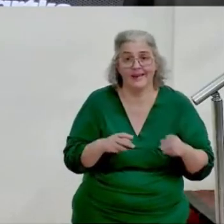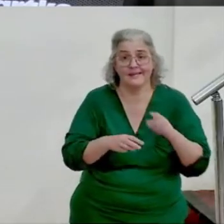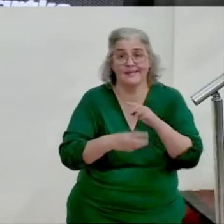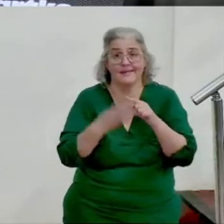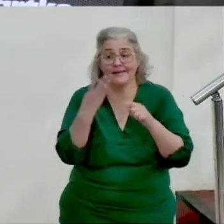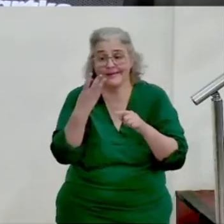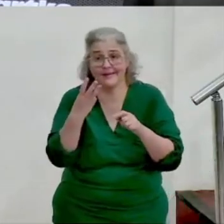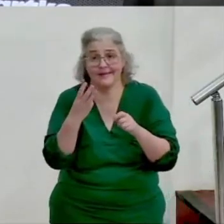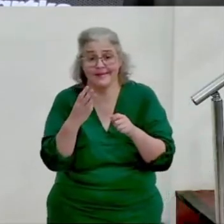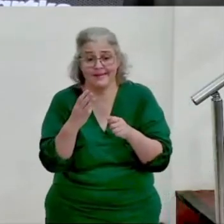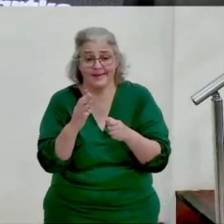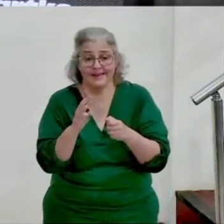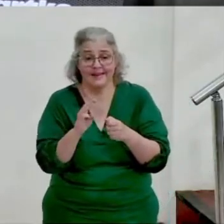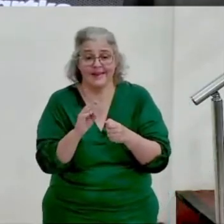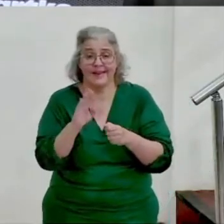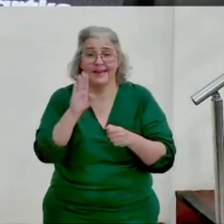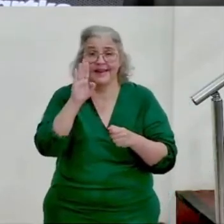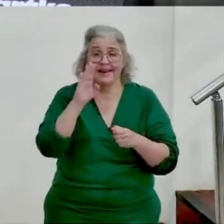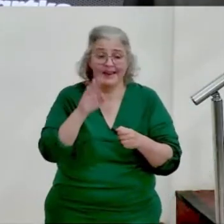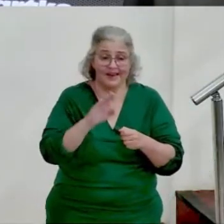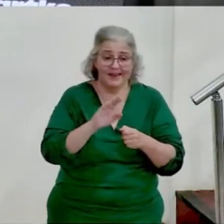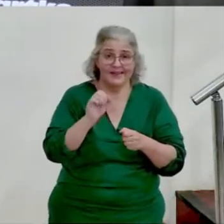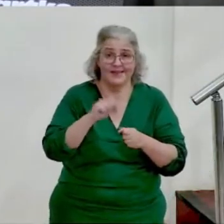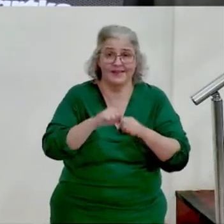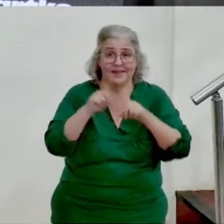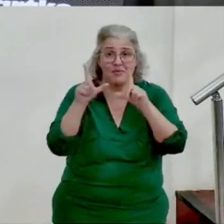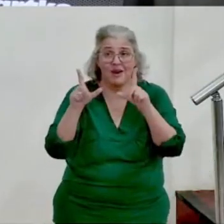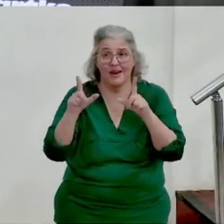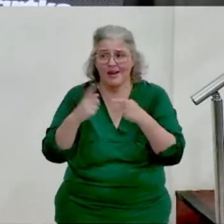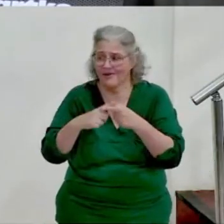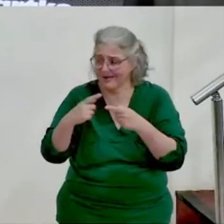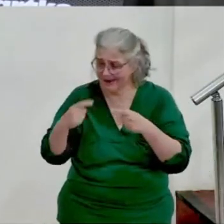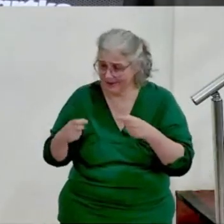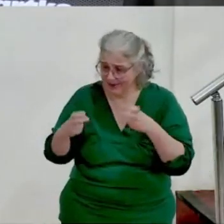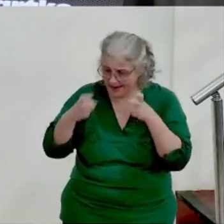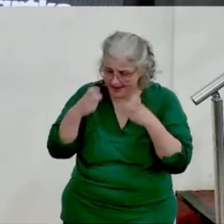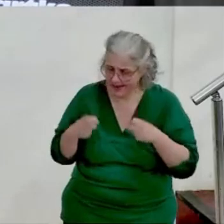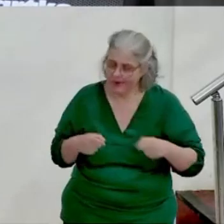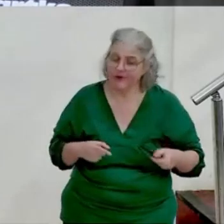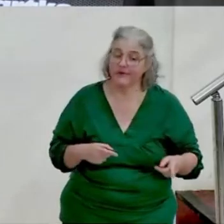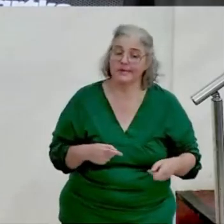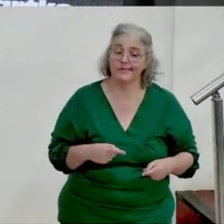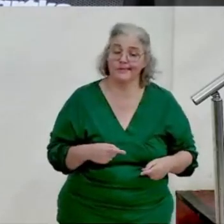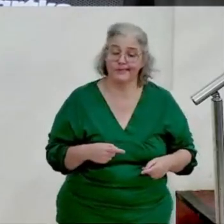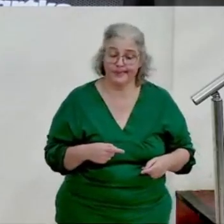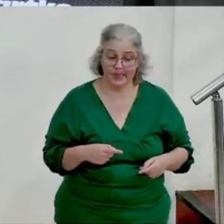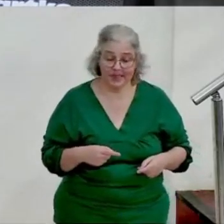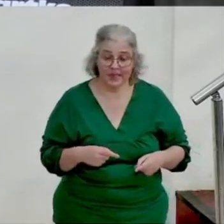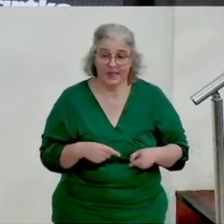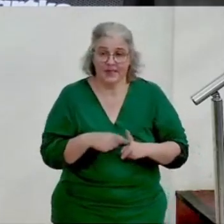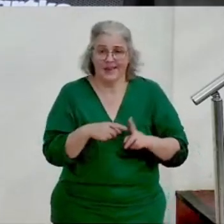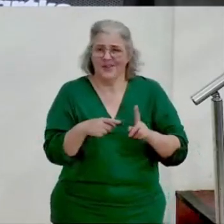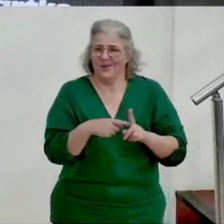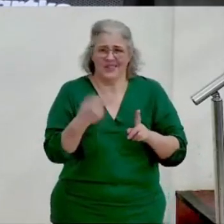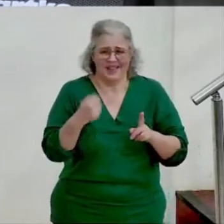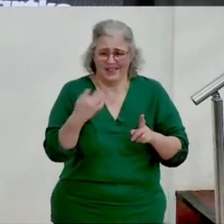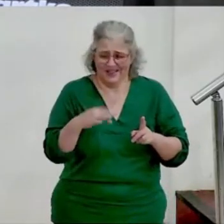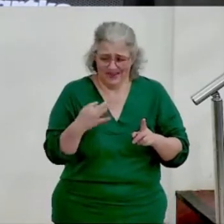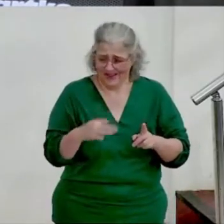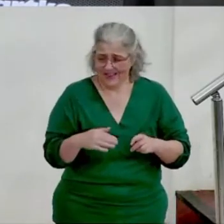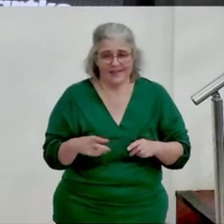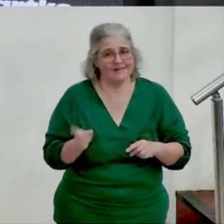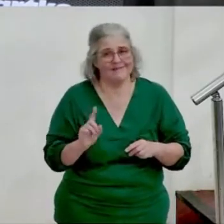Vem a contração, as dores de parto, que são bem diferentes dessas contrações de treinamento. E essas dores,